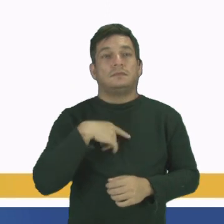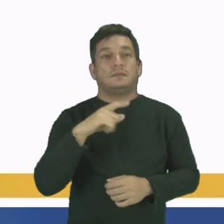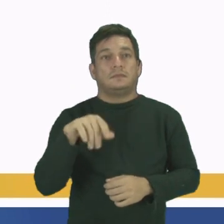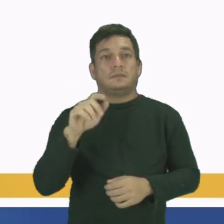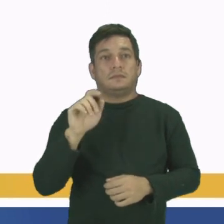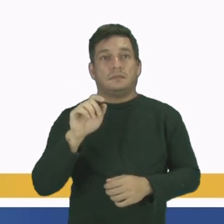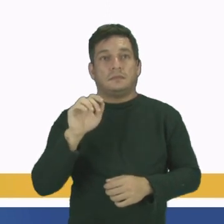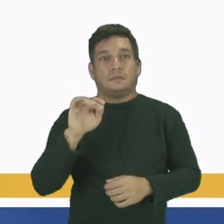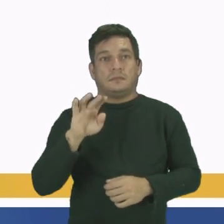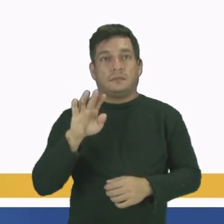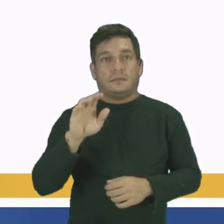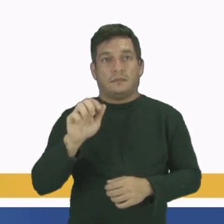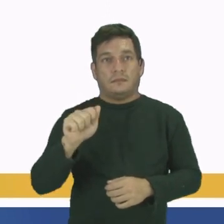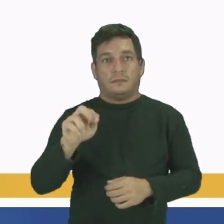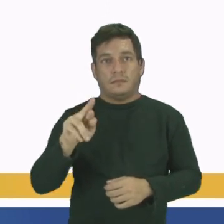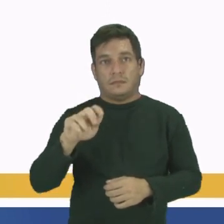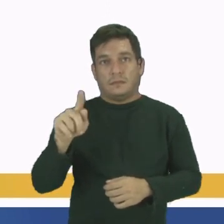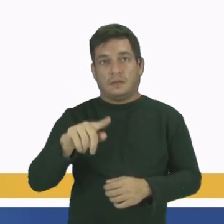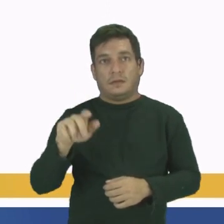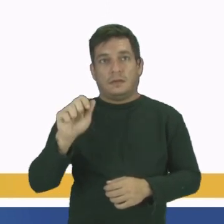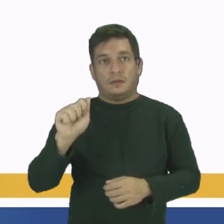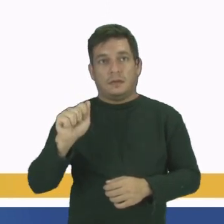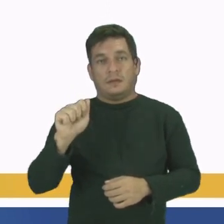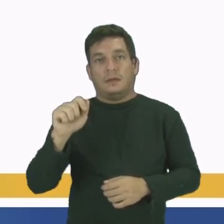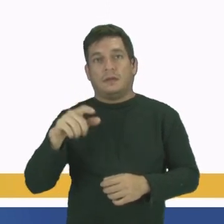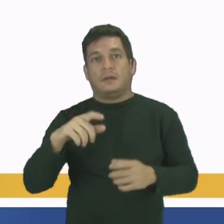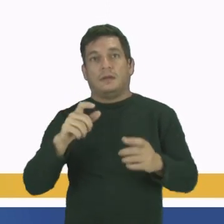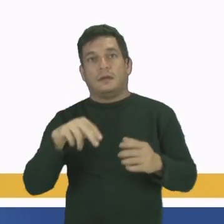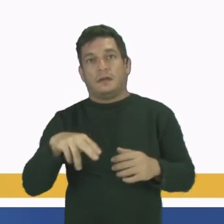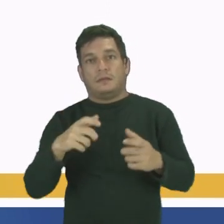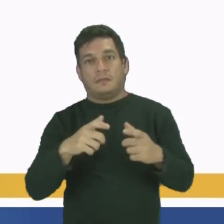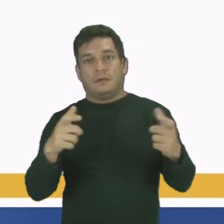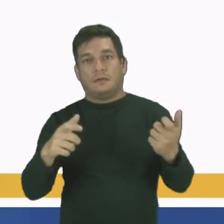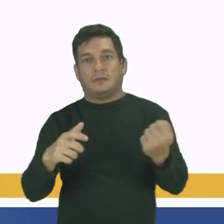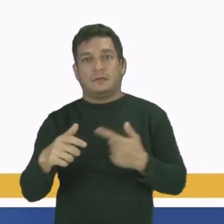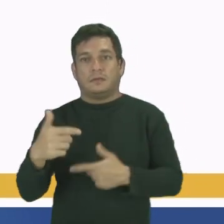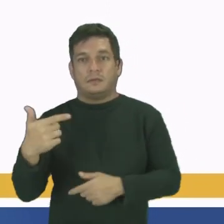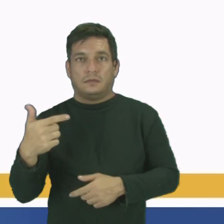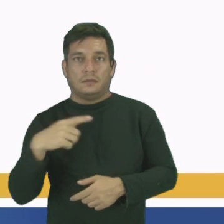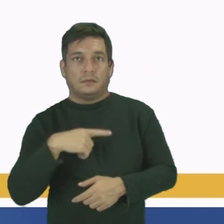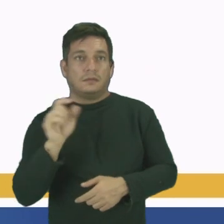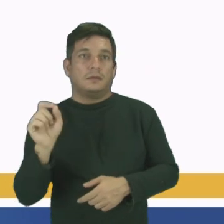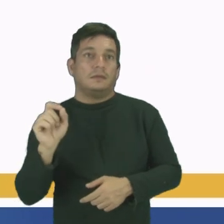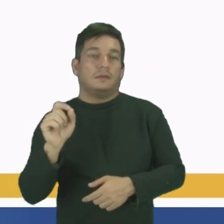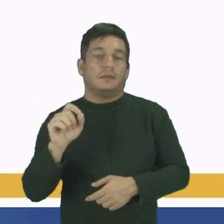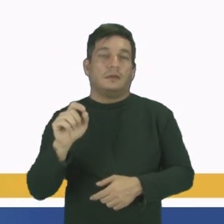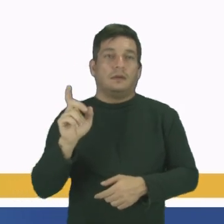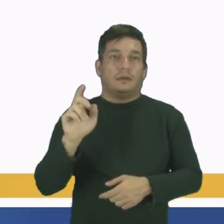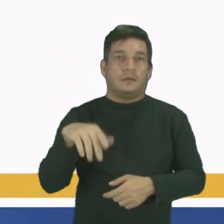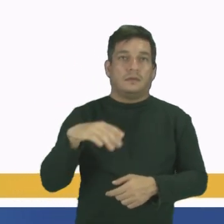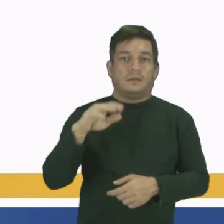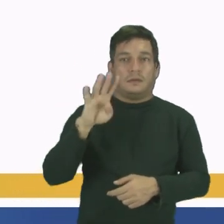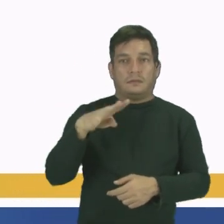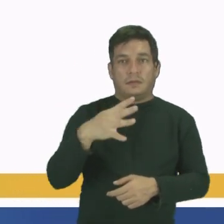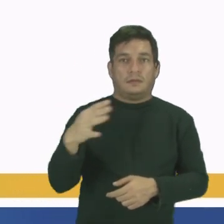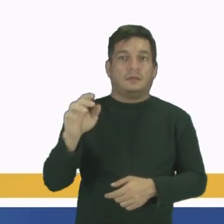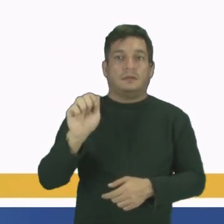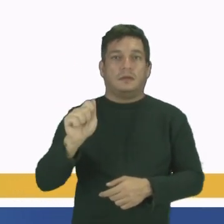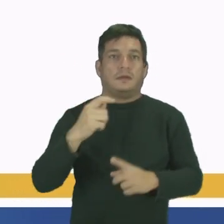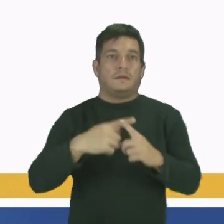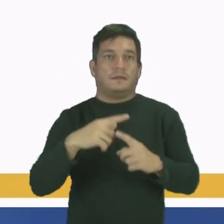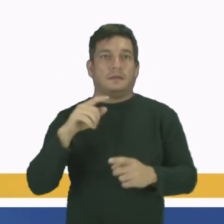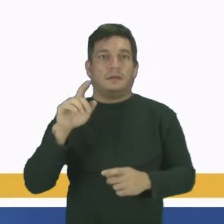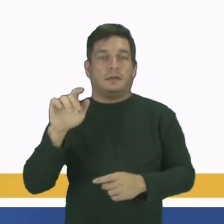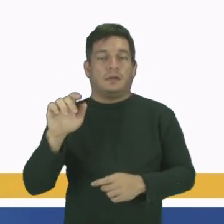uma matriz quadrada inversível de ordem n maior que 2, nós temos a seguinte situação, que uma matriz A vezes a